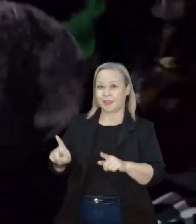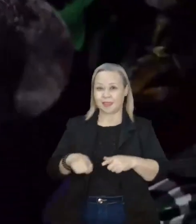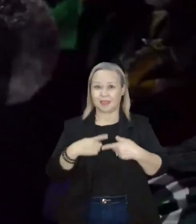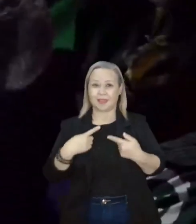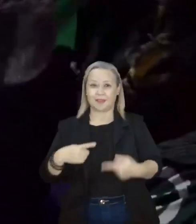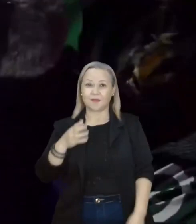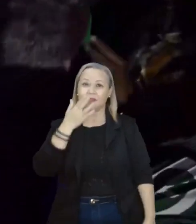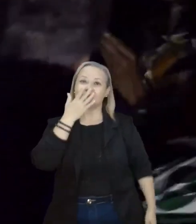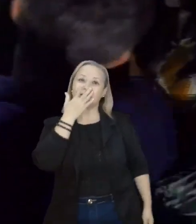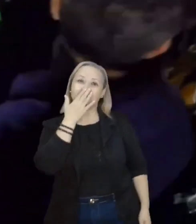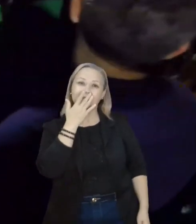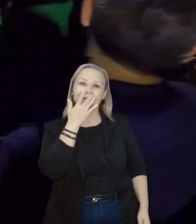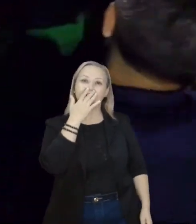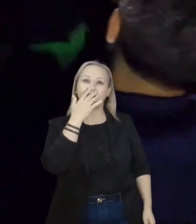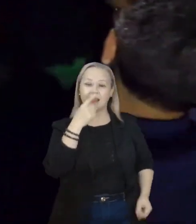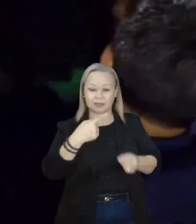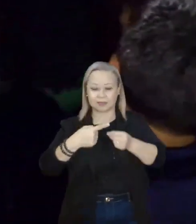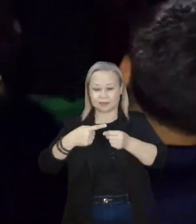A cor dessa